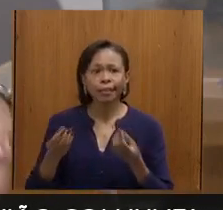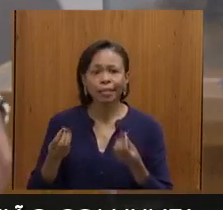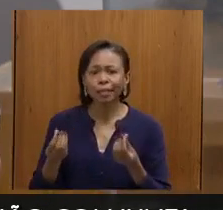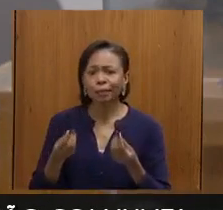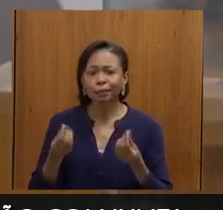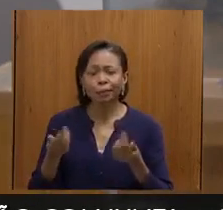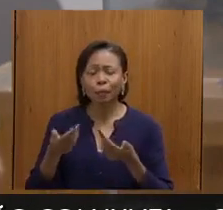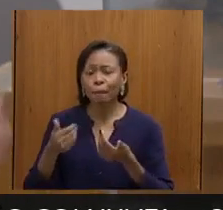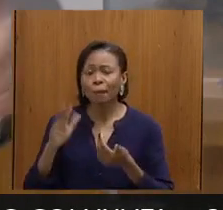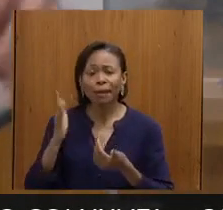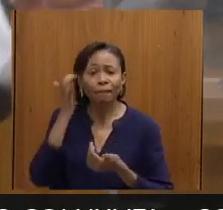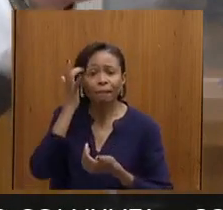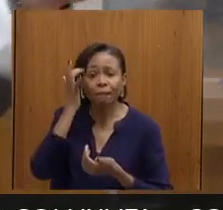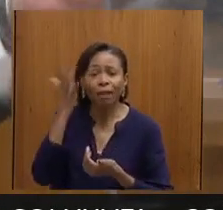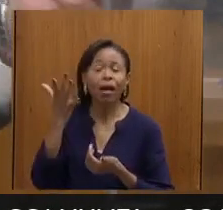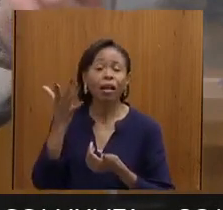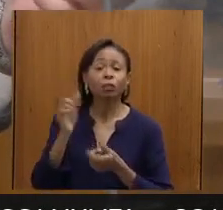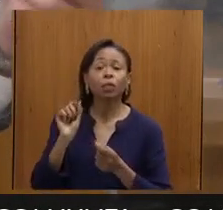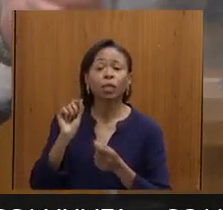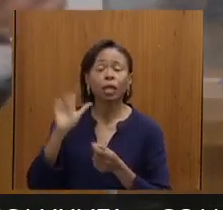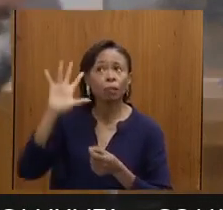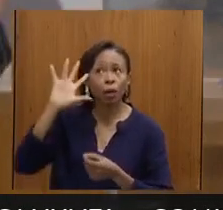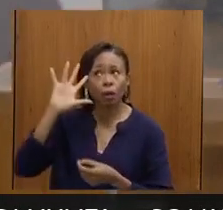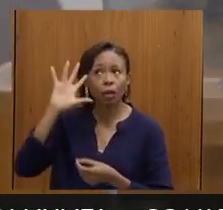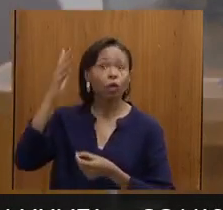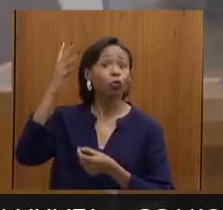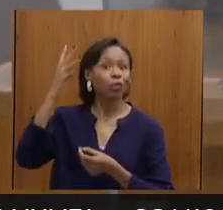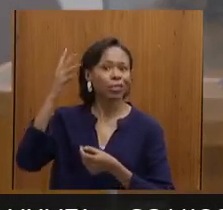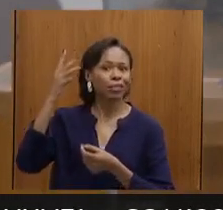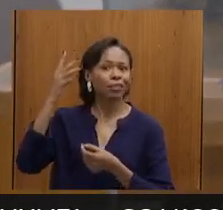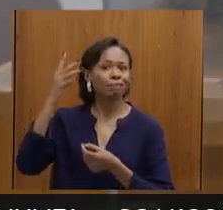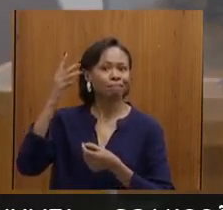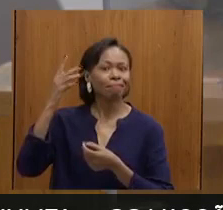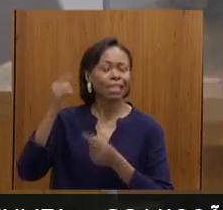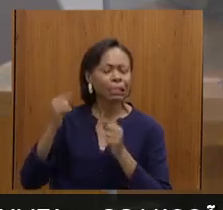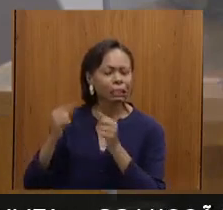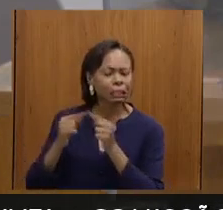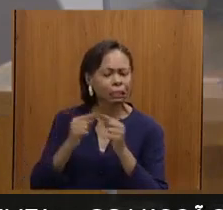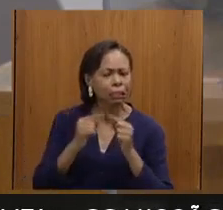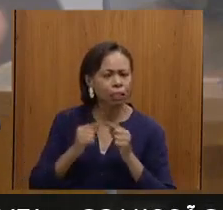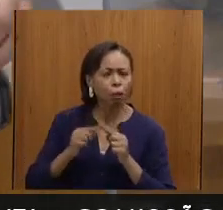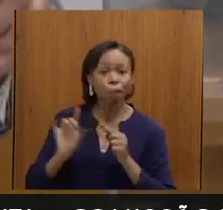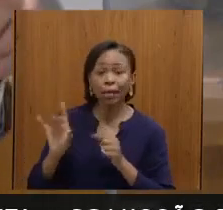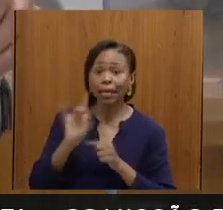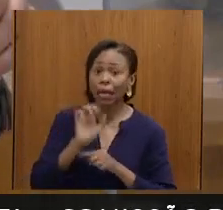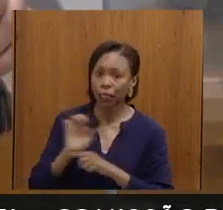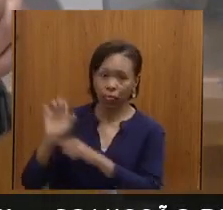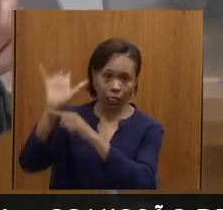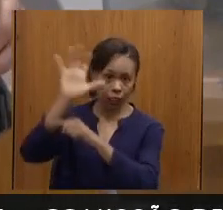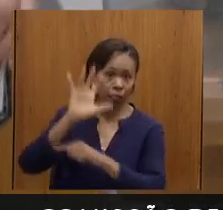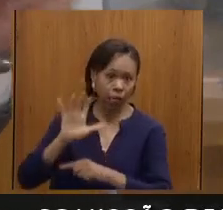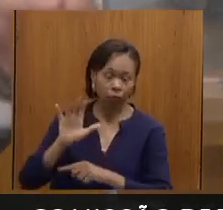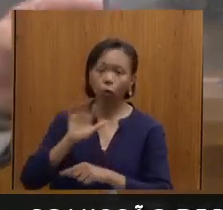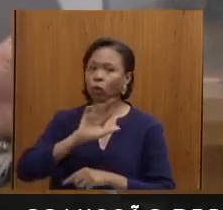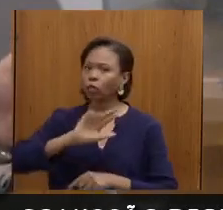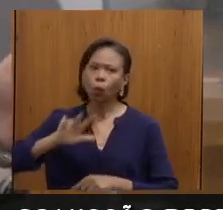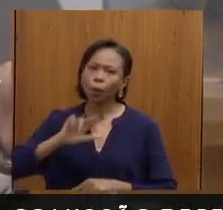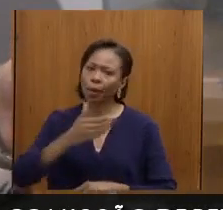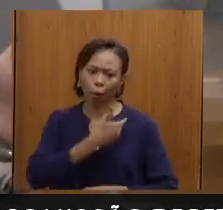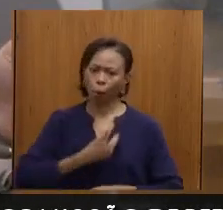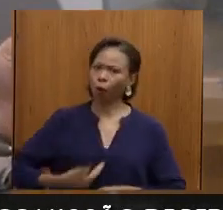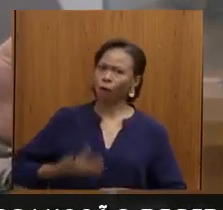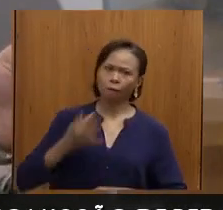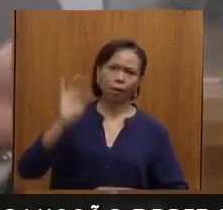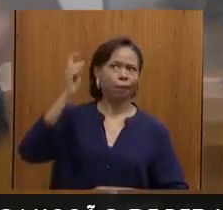maleável para que ele seja construído a solução adequada para cada Estado e não exatamente aquilo que a União previa que seria o ideal para ela.